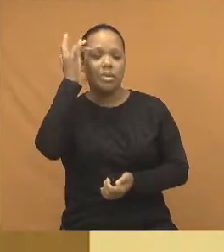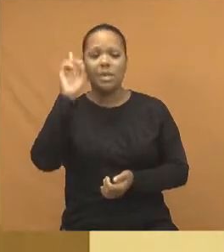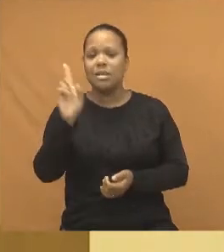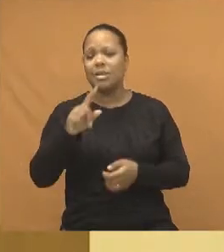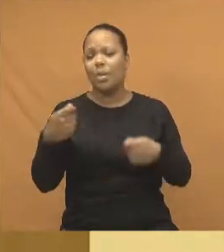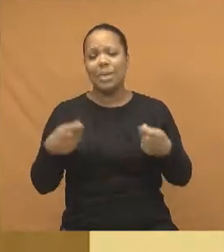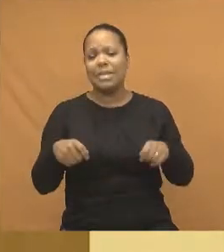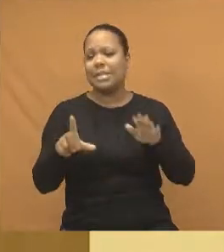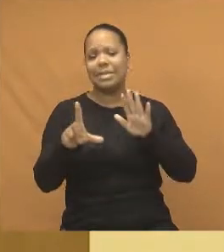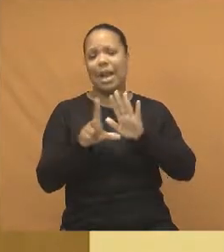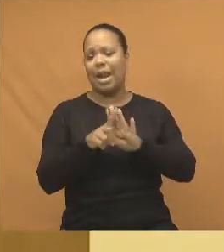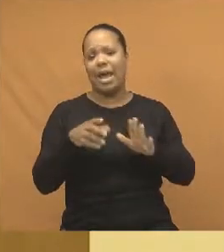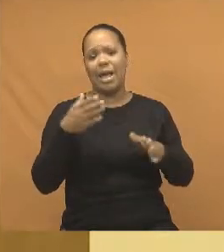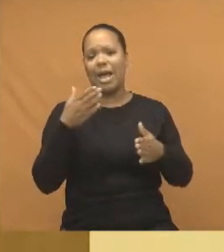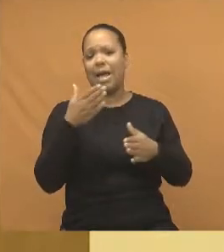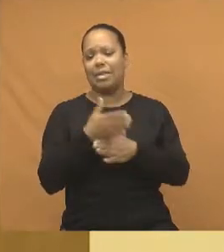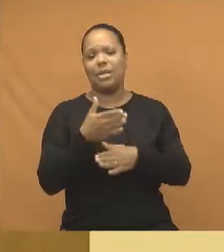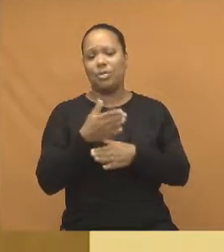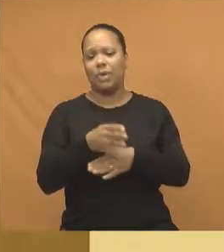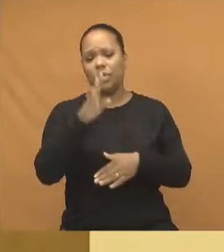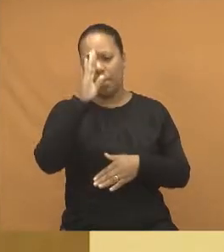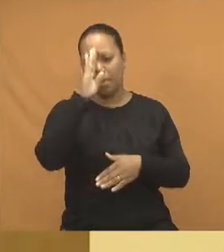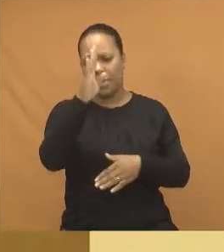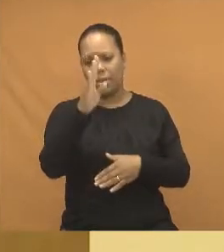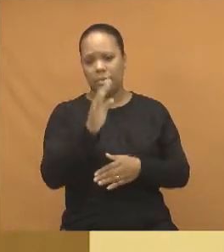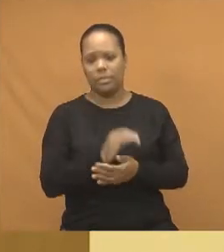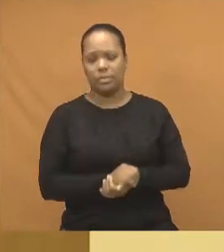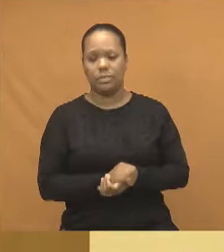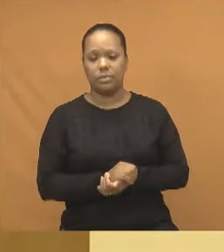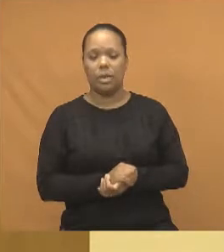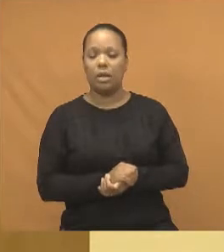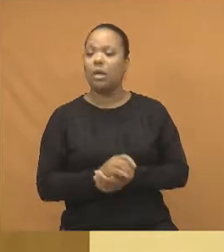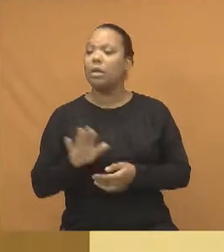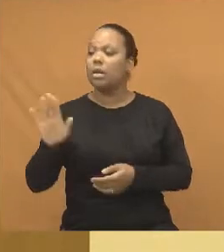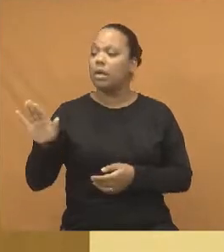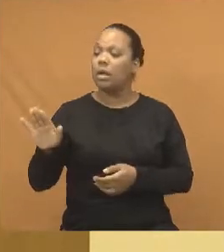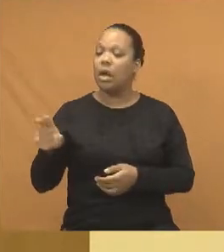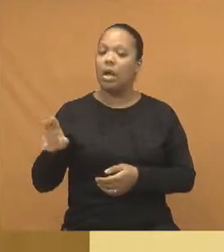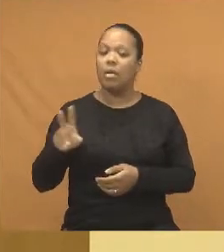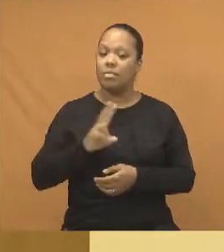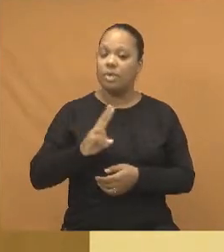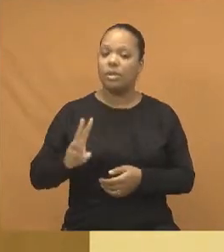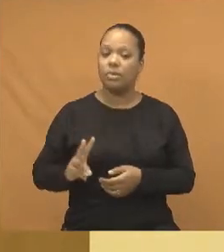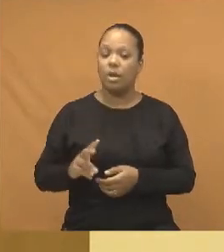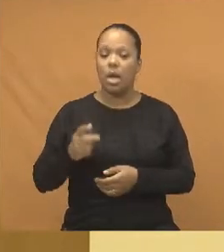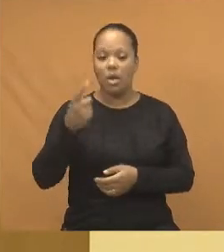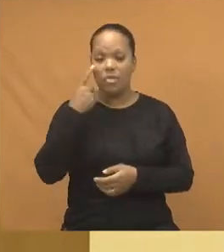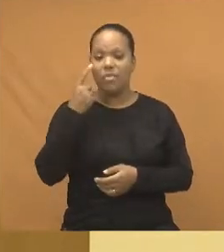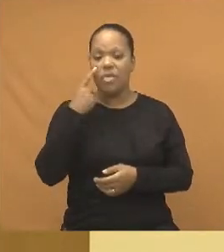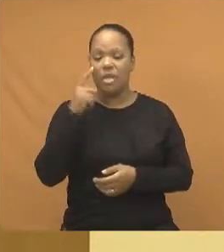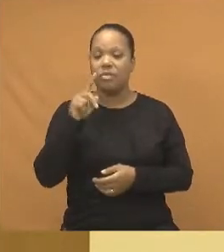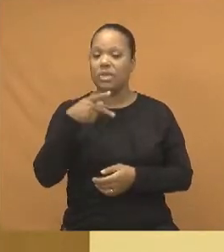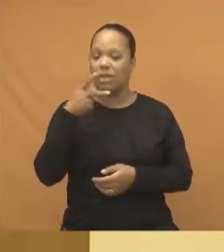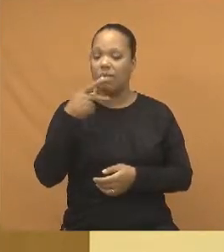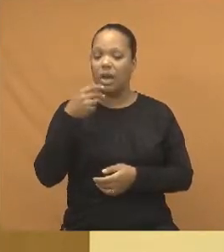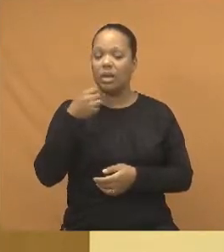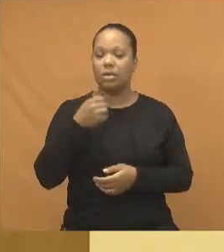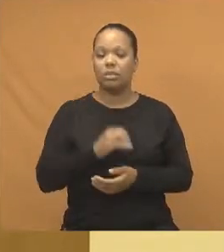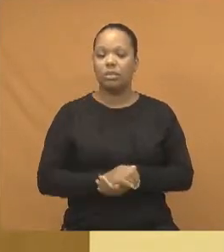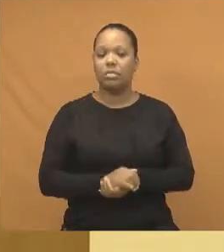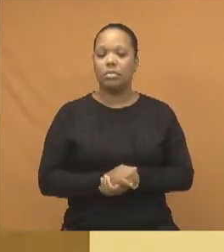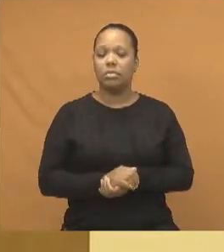com que esse atendimento fosse realmente prioritário. E no caso aqui, vereador Paulinho, eu ouvi atentamente a sua fala e também